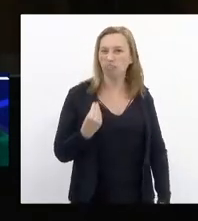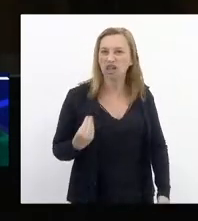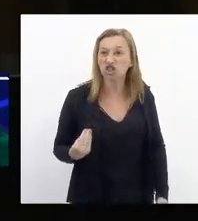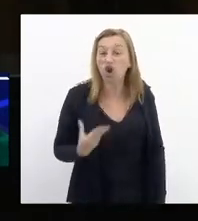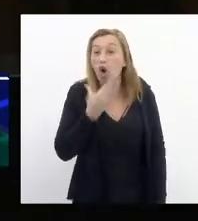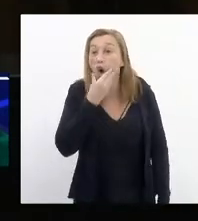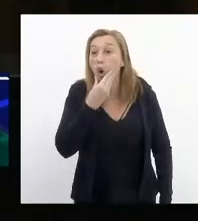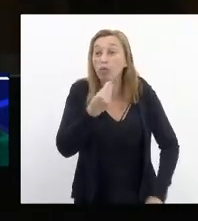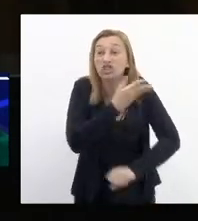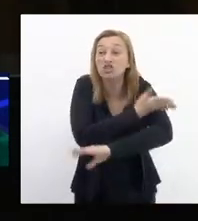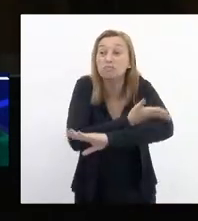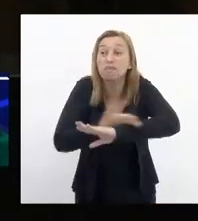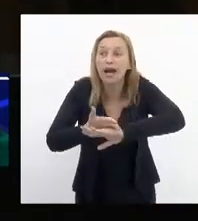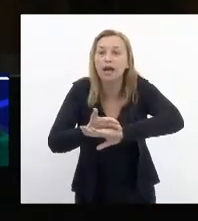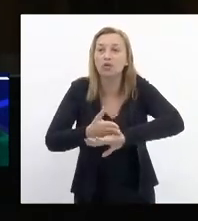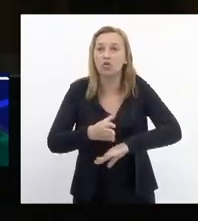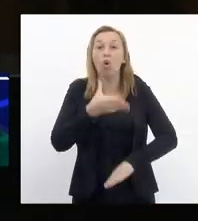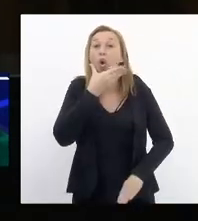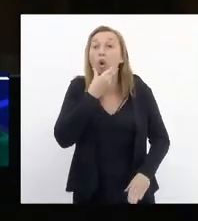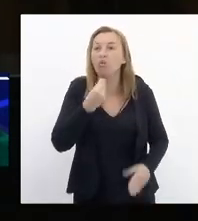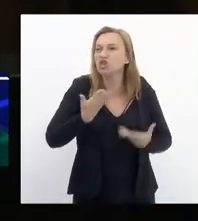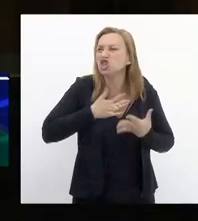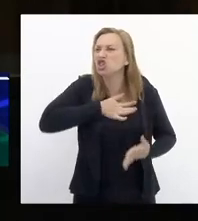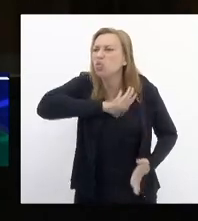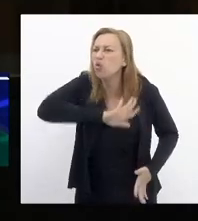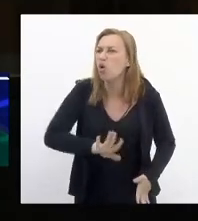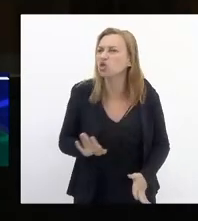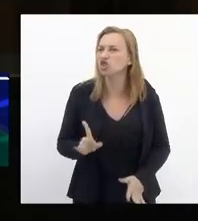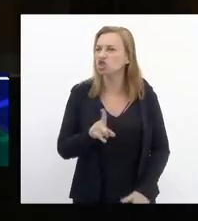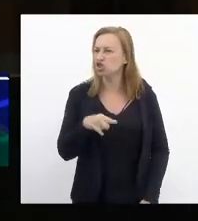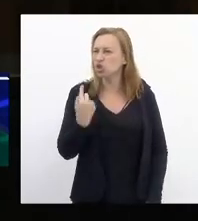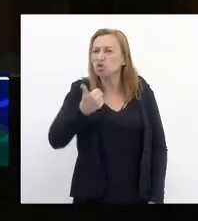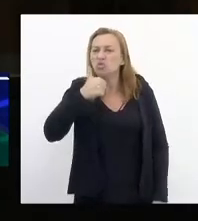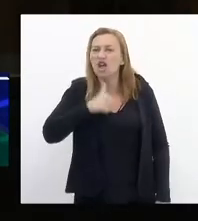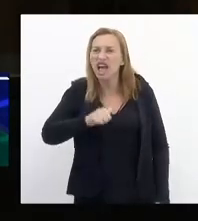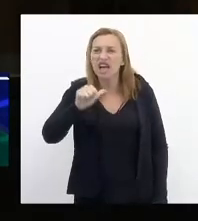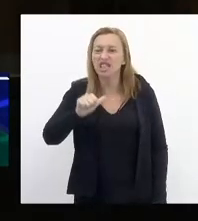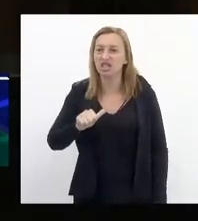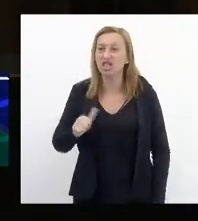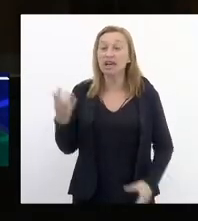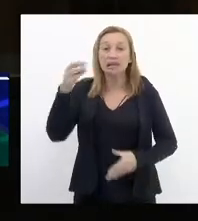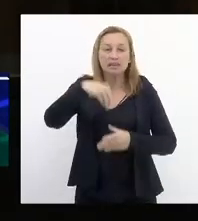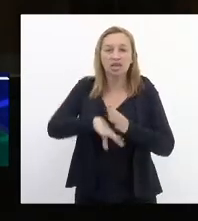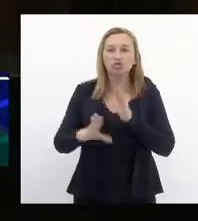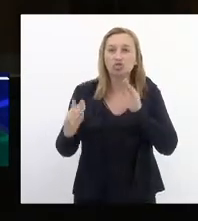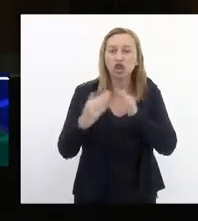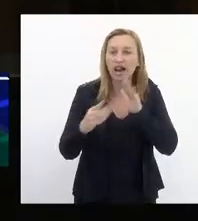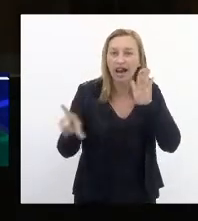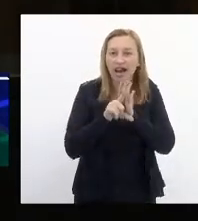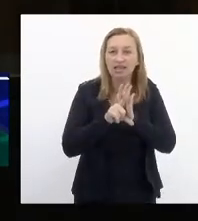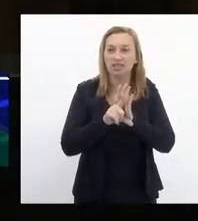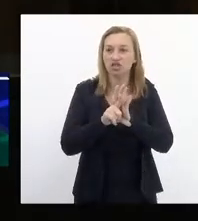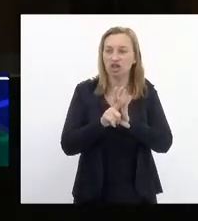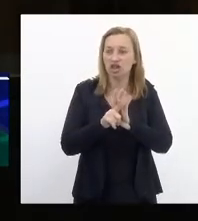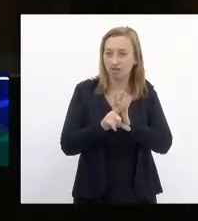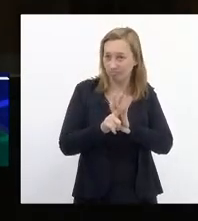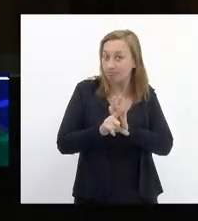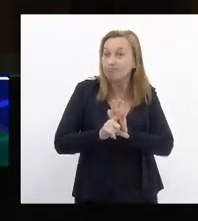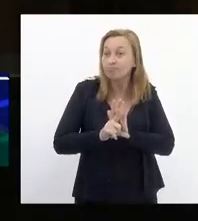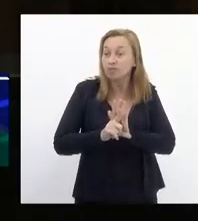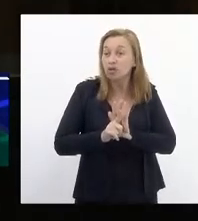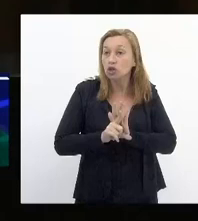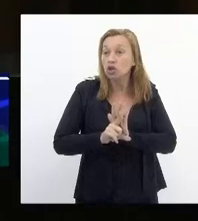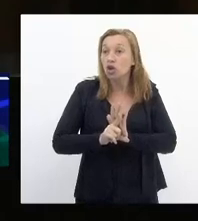homens brancos, que não suportam a nossa existência dentro desses parlamentos, nos cerceiem